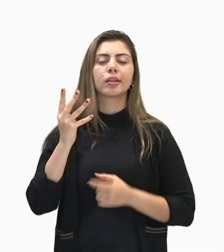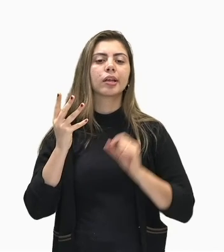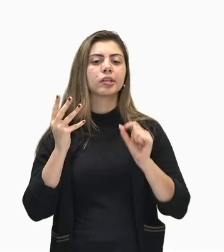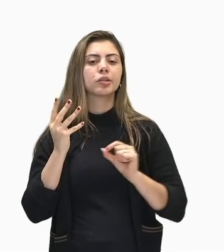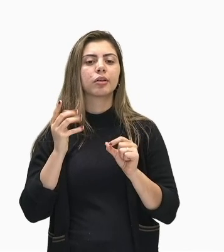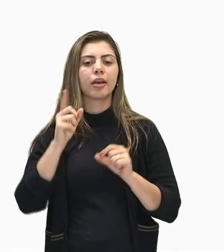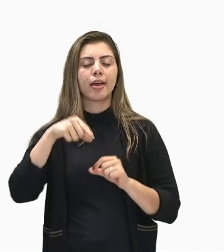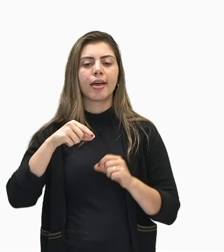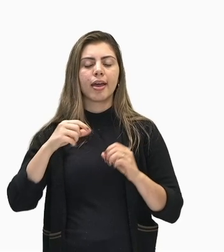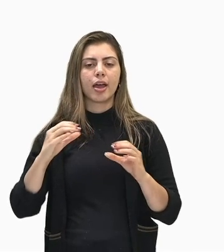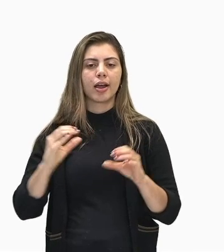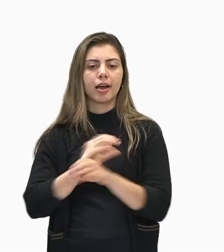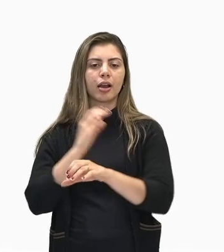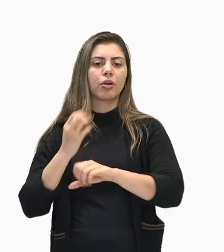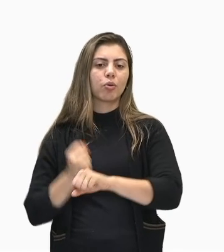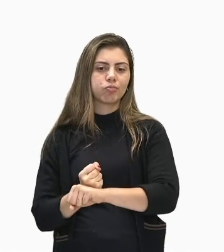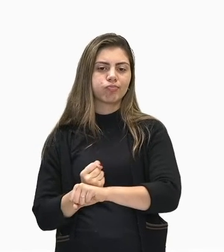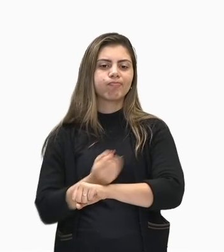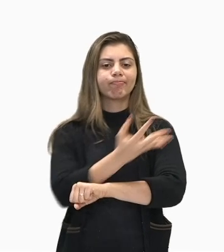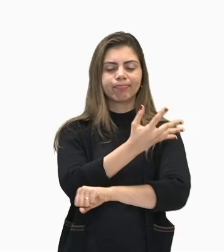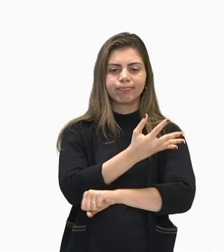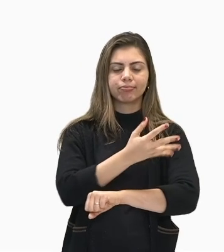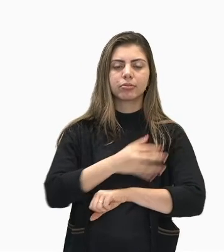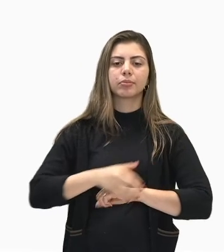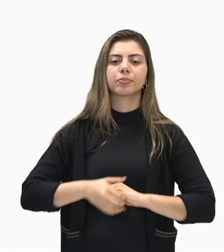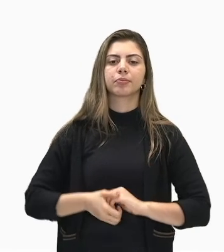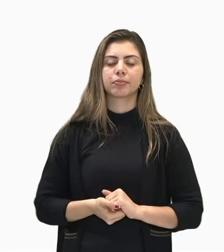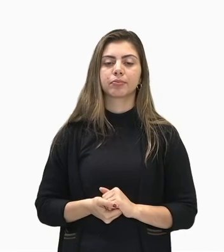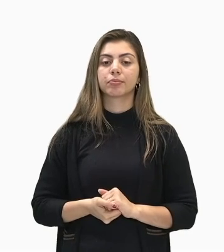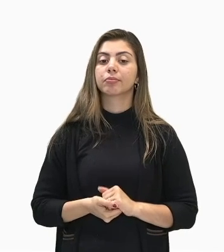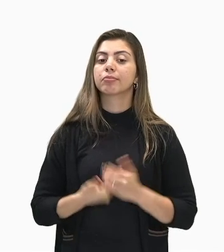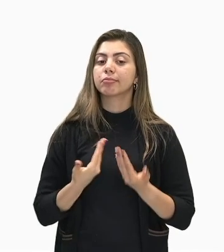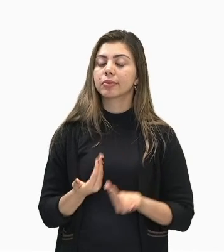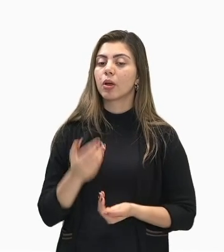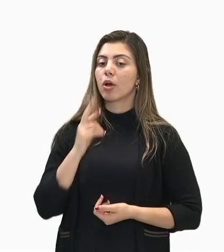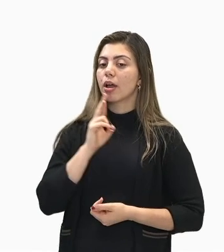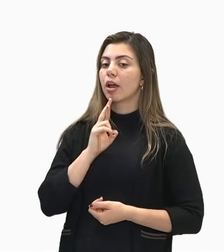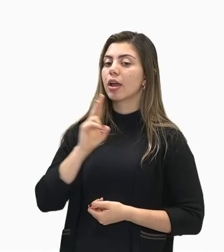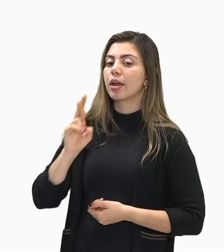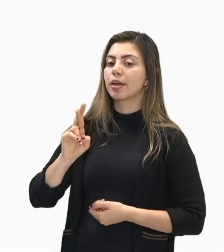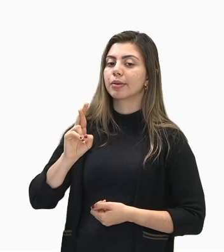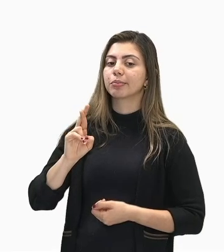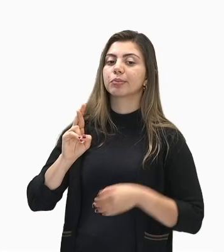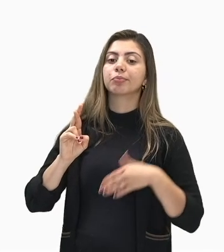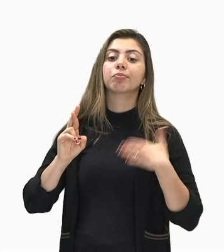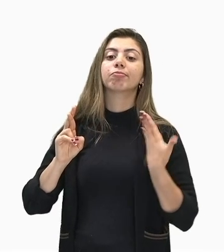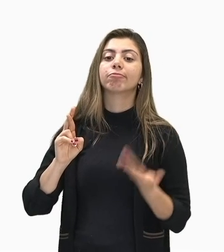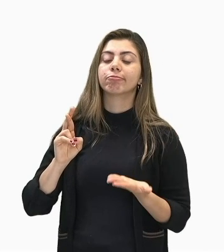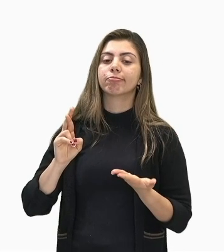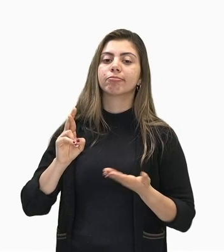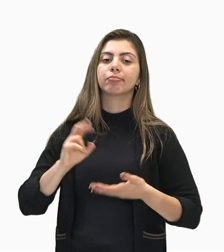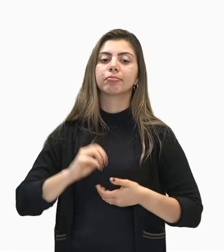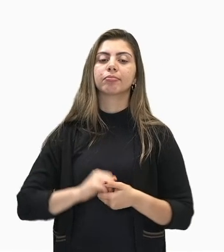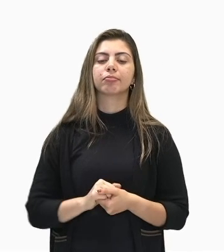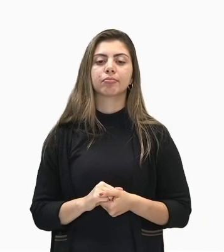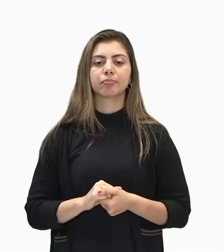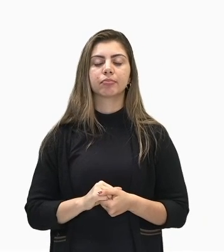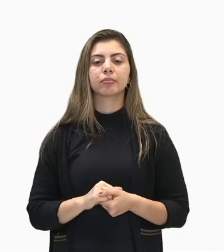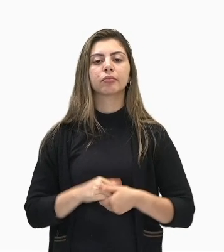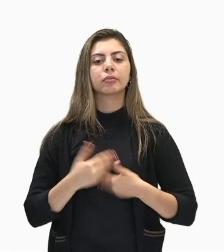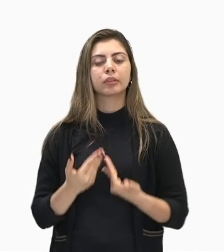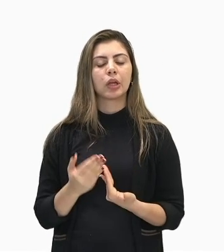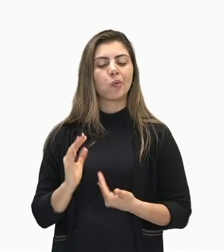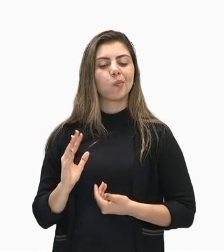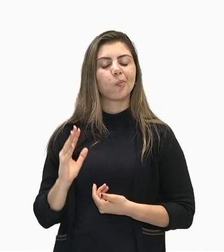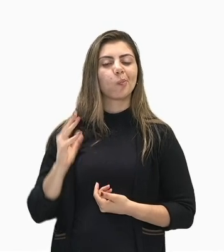de calor. Então, eu posso dizer aqui na questão letra A, que o